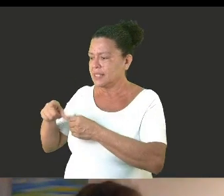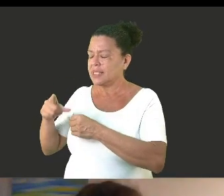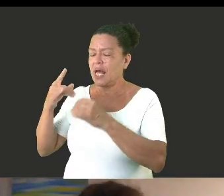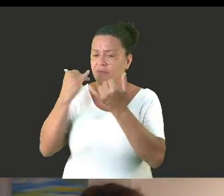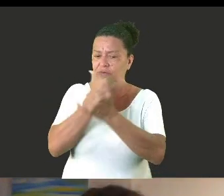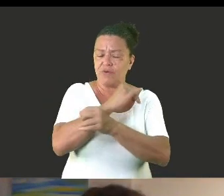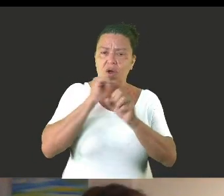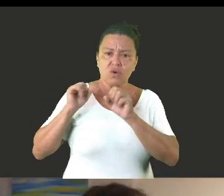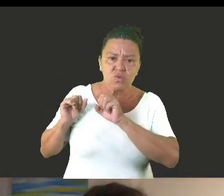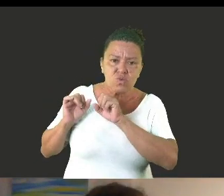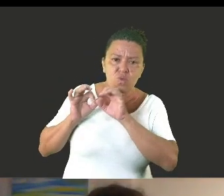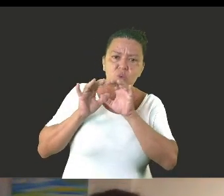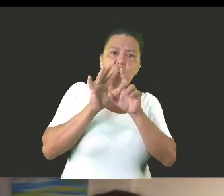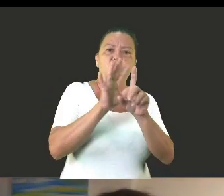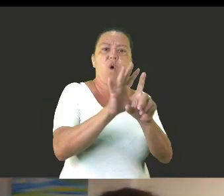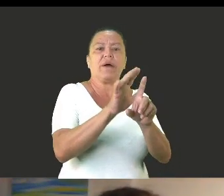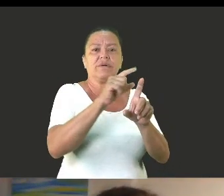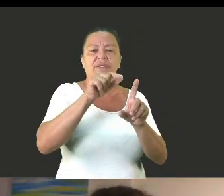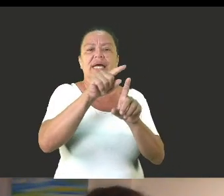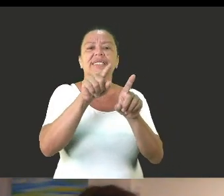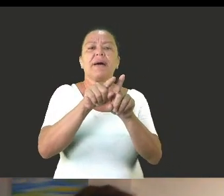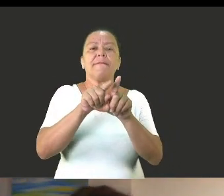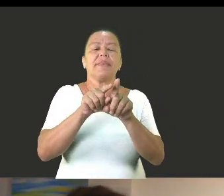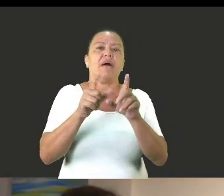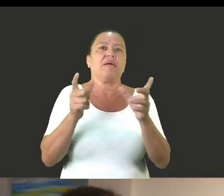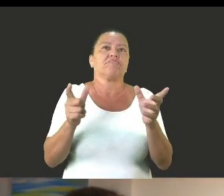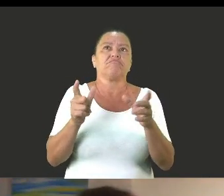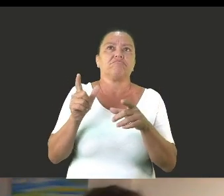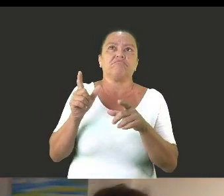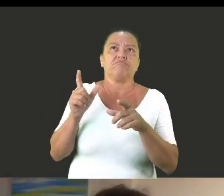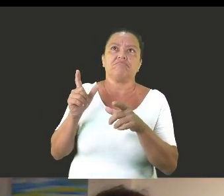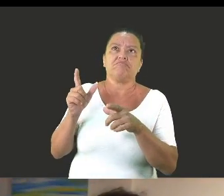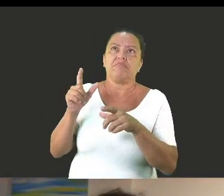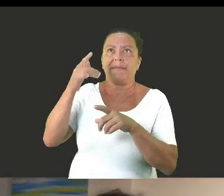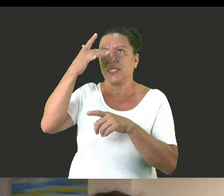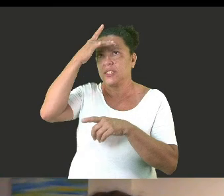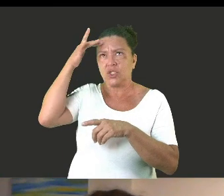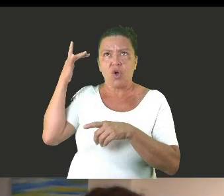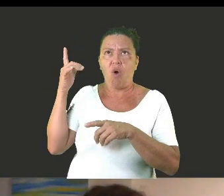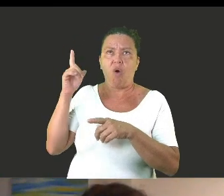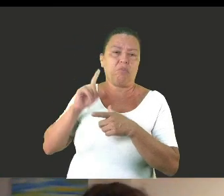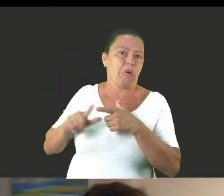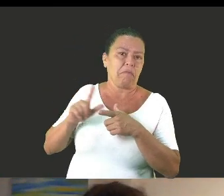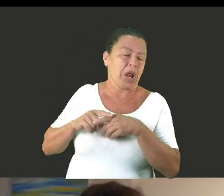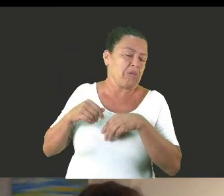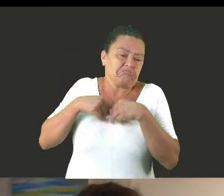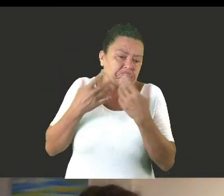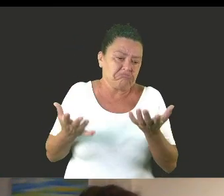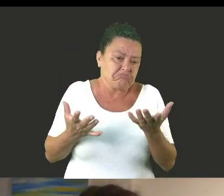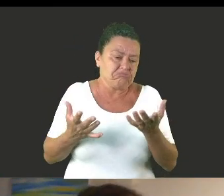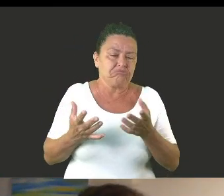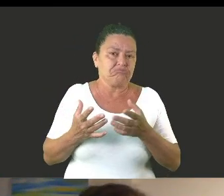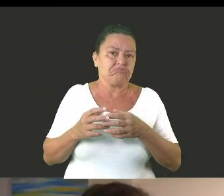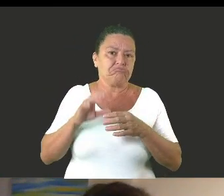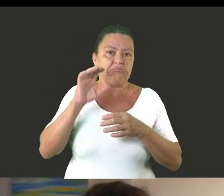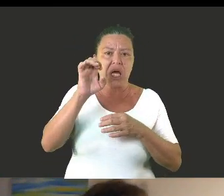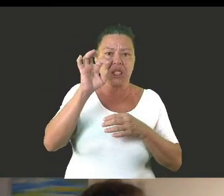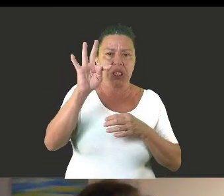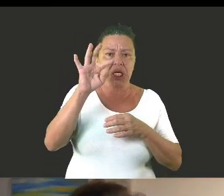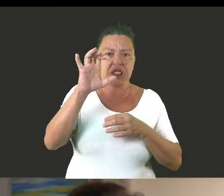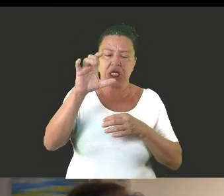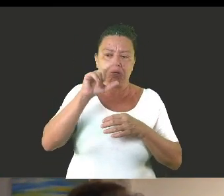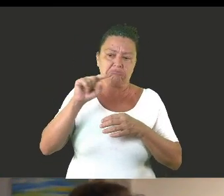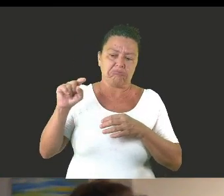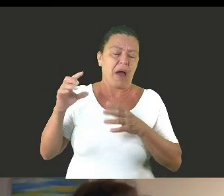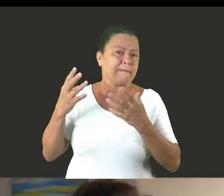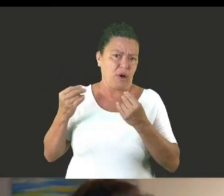influencia determinada situação, questão, pessoa, enfim, aqui no caso ele